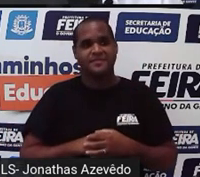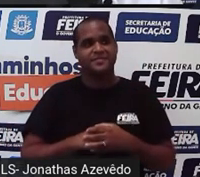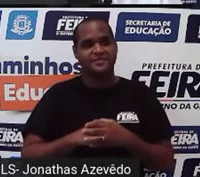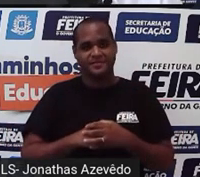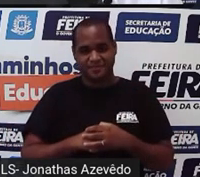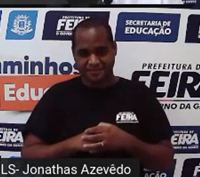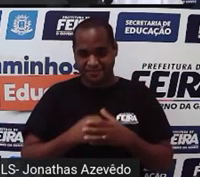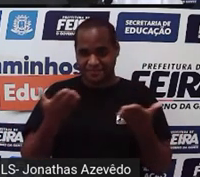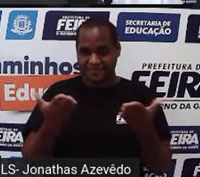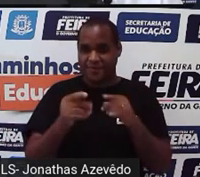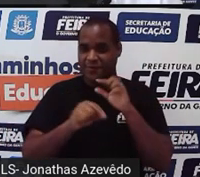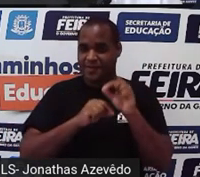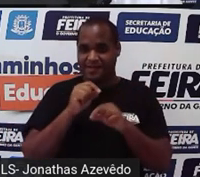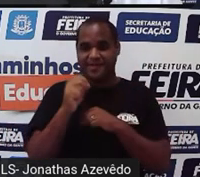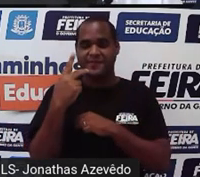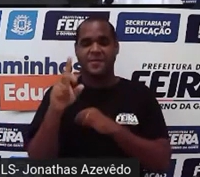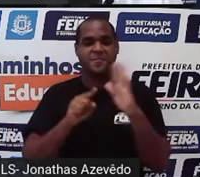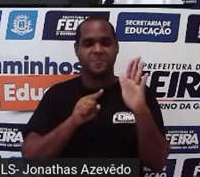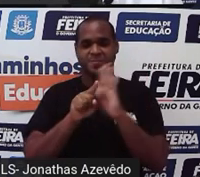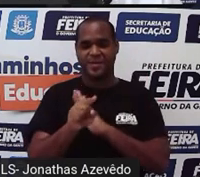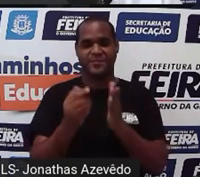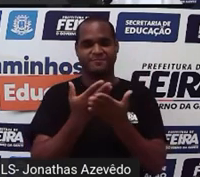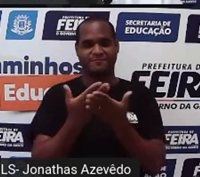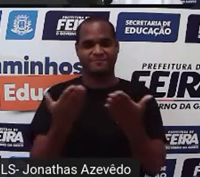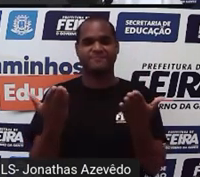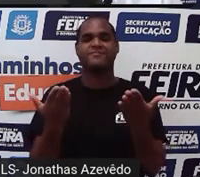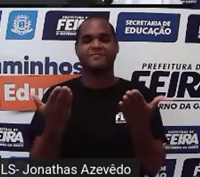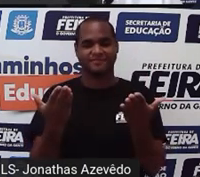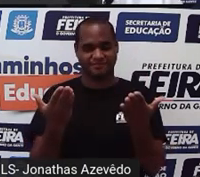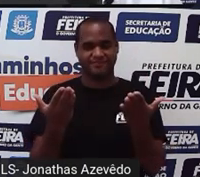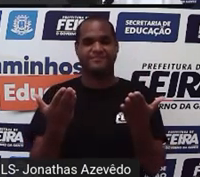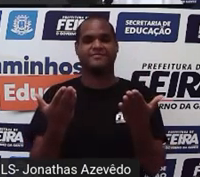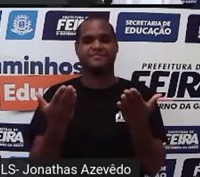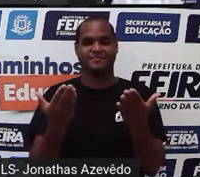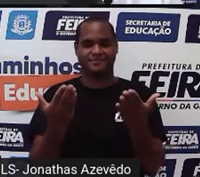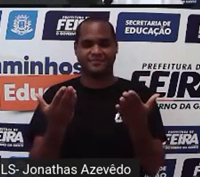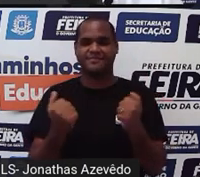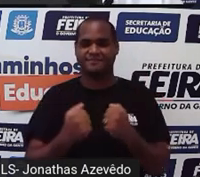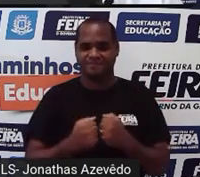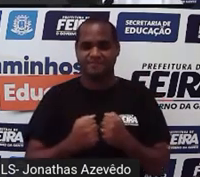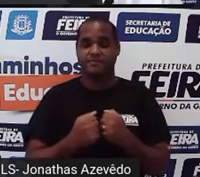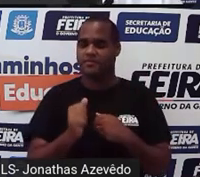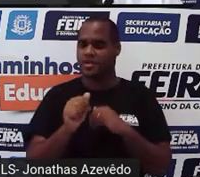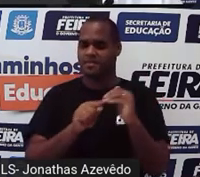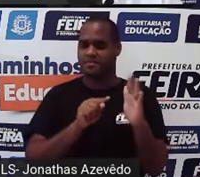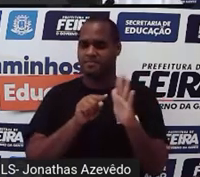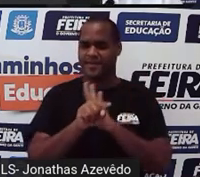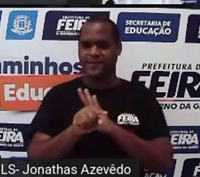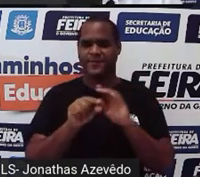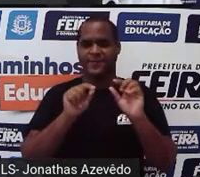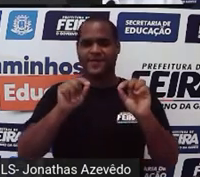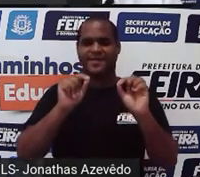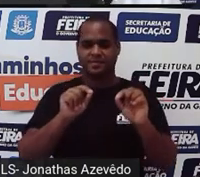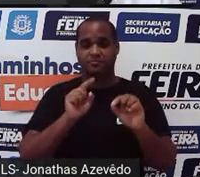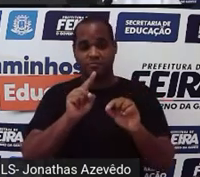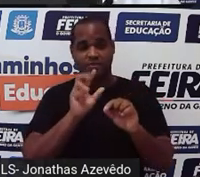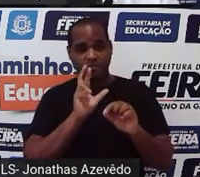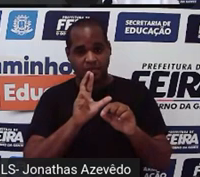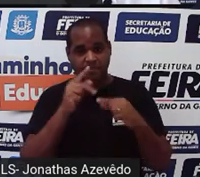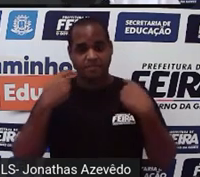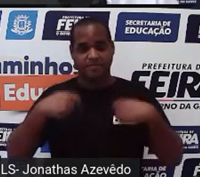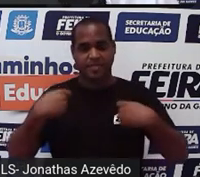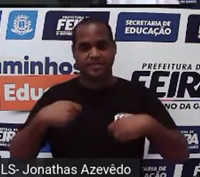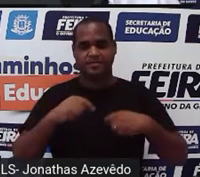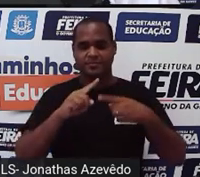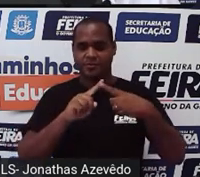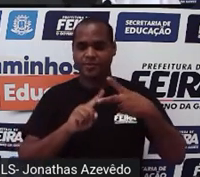vai fazer isso com uma perguntinha na próxima tela tá bom E essa perguntinha para ser respondida ou você vai